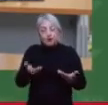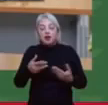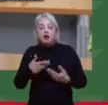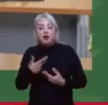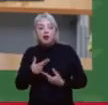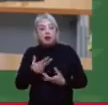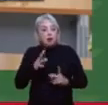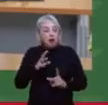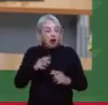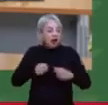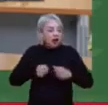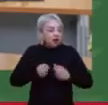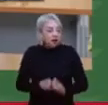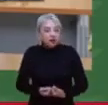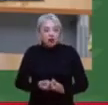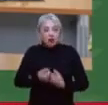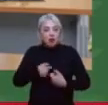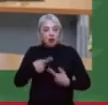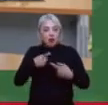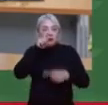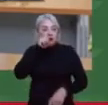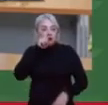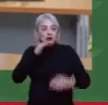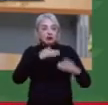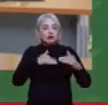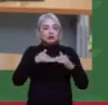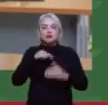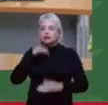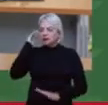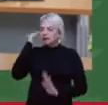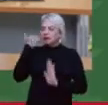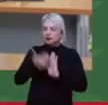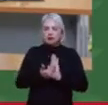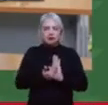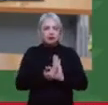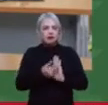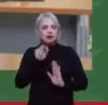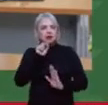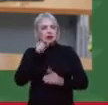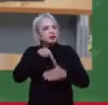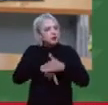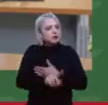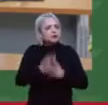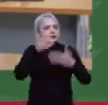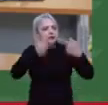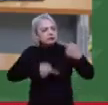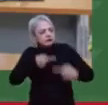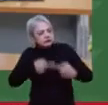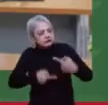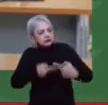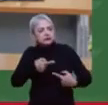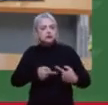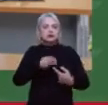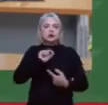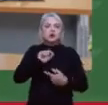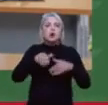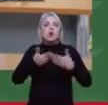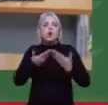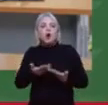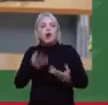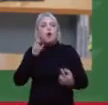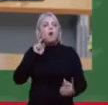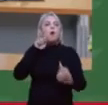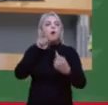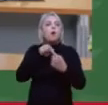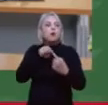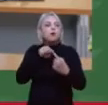é uma afronta à democracia. Você tem essa compreensão também? Gostaria que aprofundasse esse debate, então, sobre qual a razão